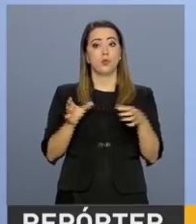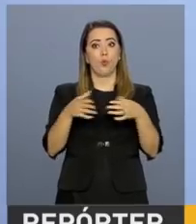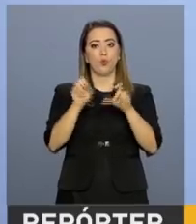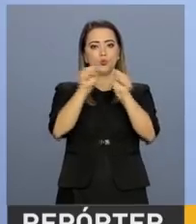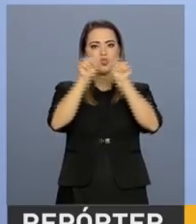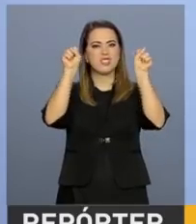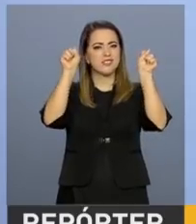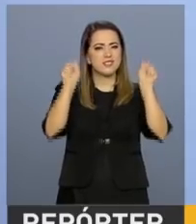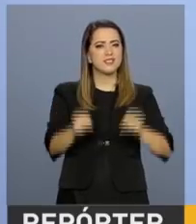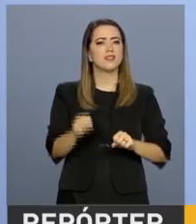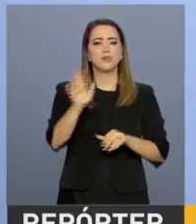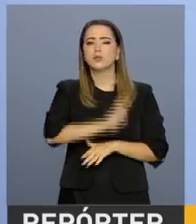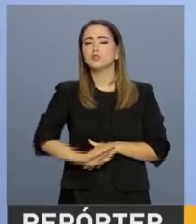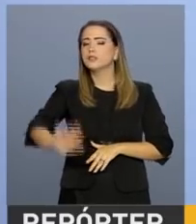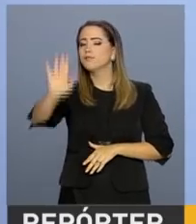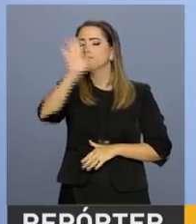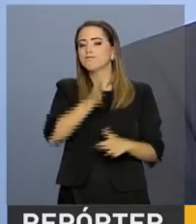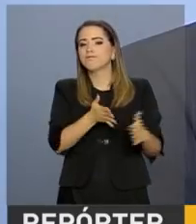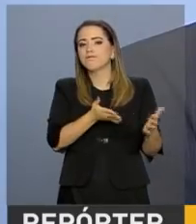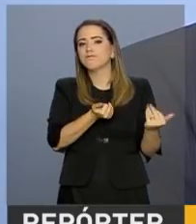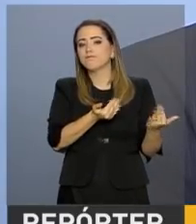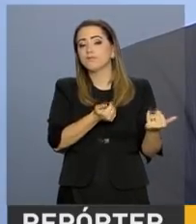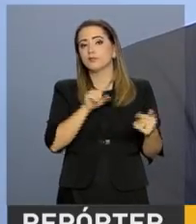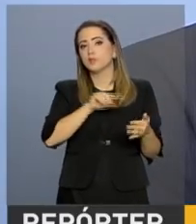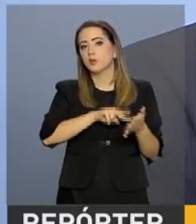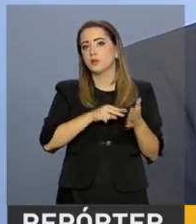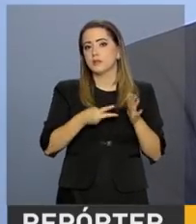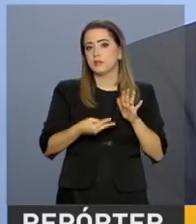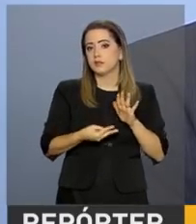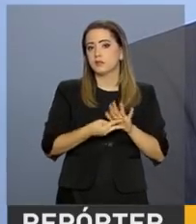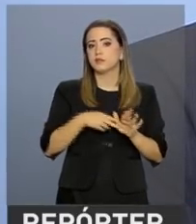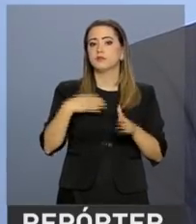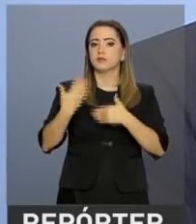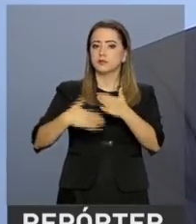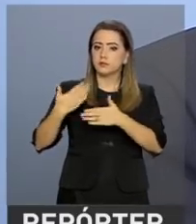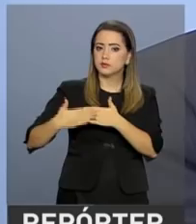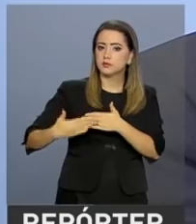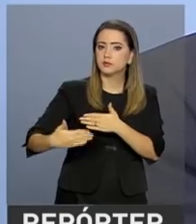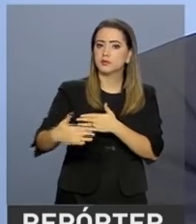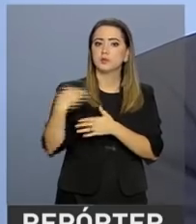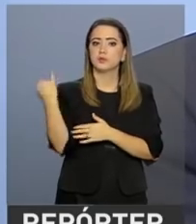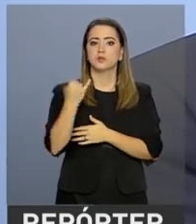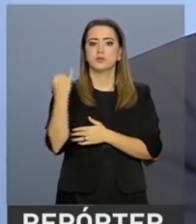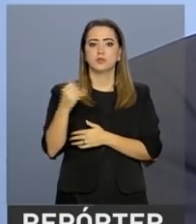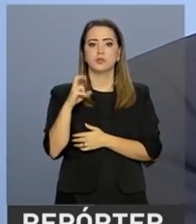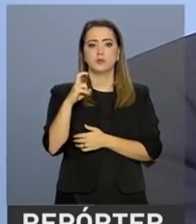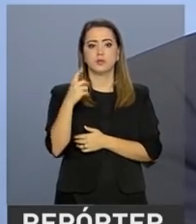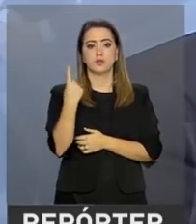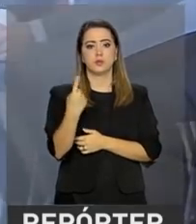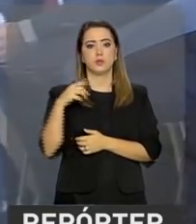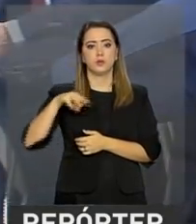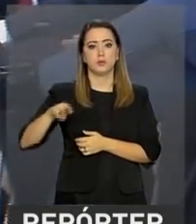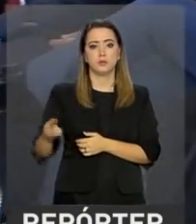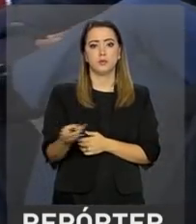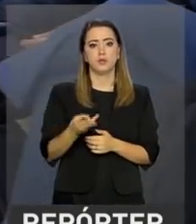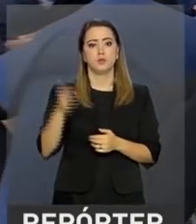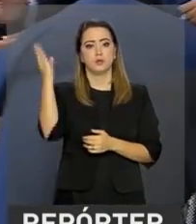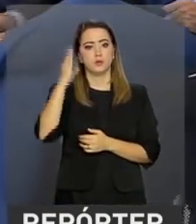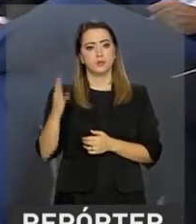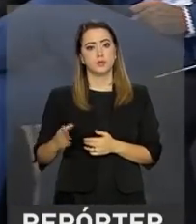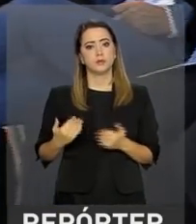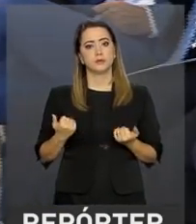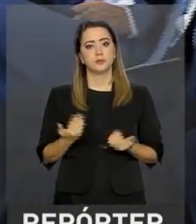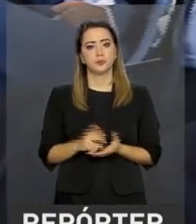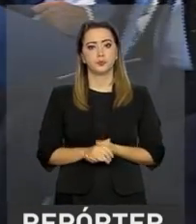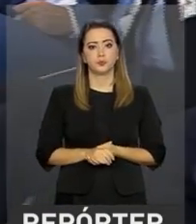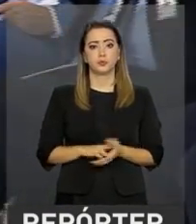isso representa michel temer um legado que esse governo vai deixar para 51 milhão de brasileiros isso representa